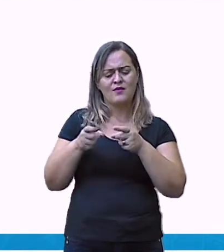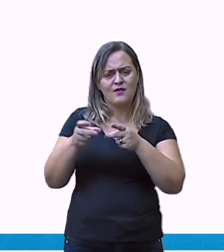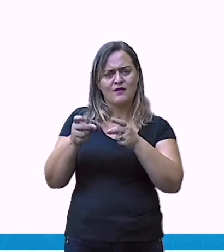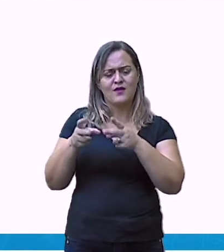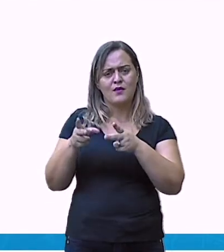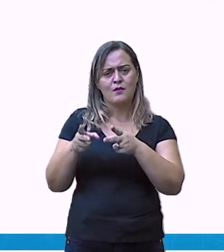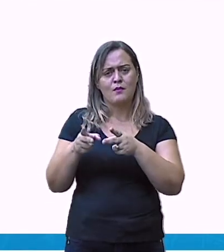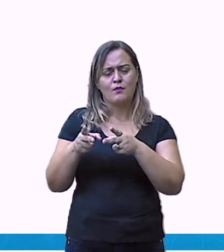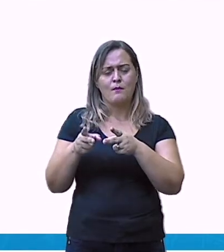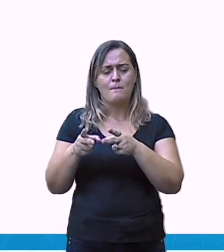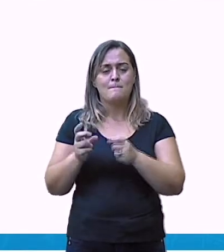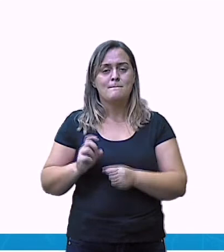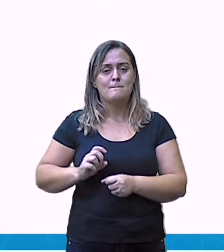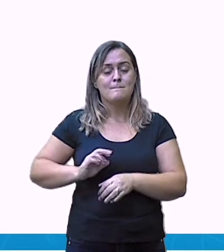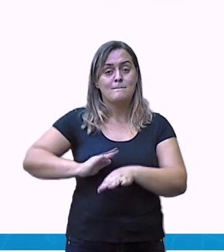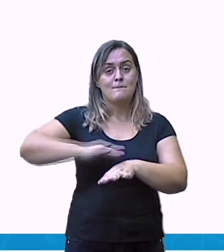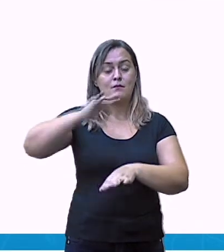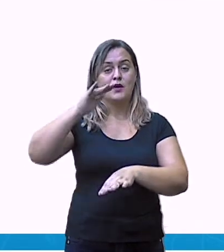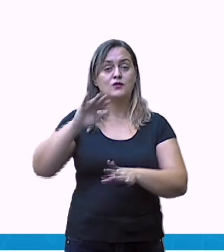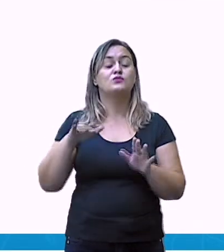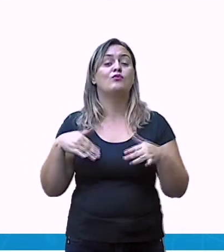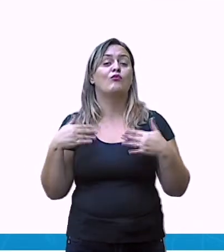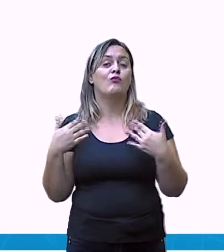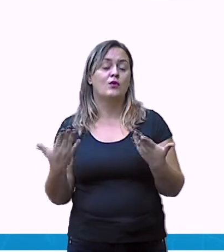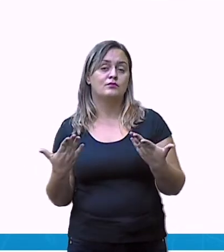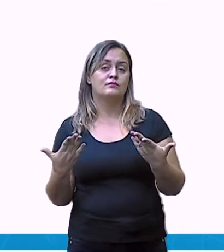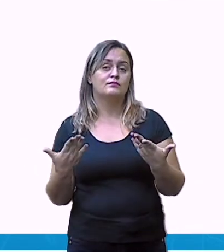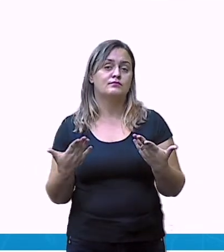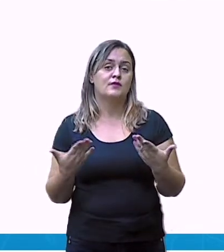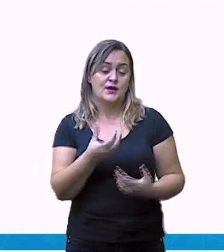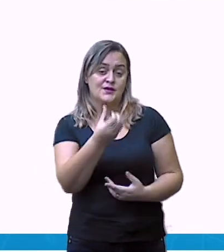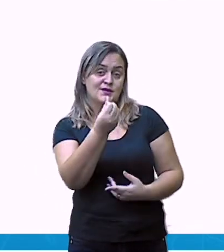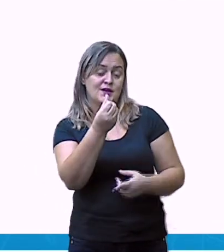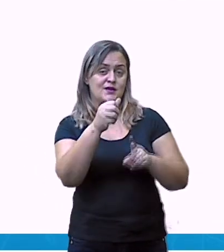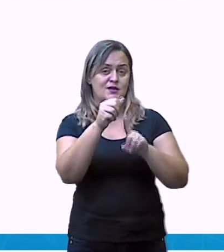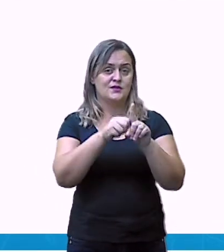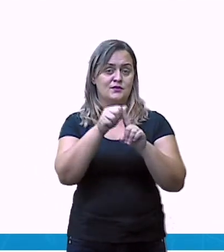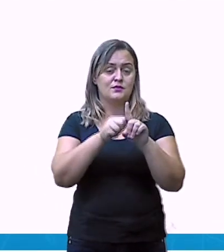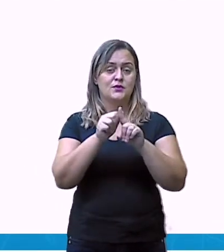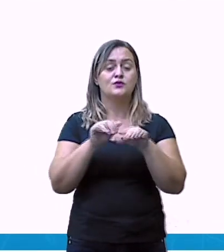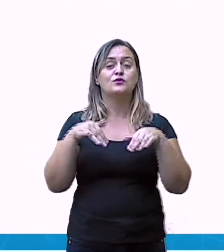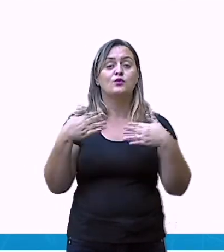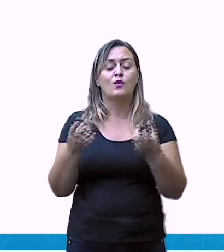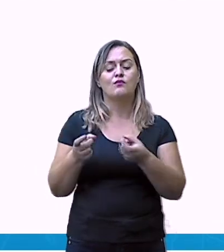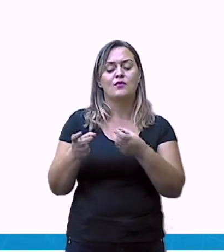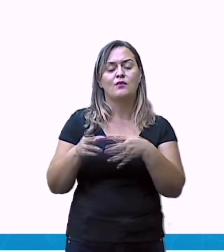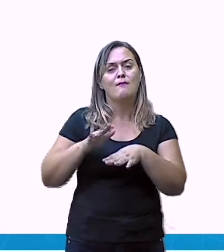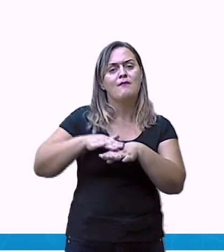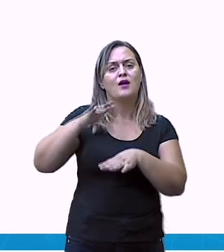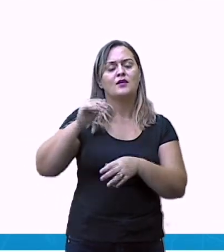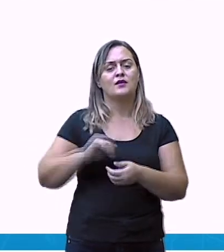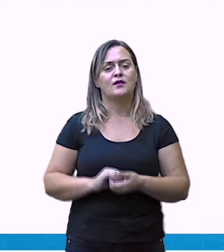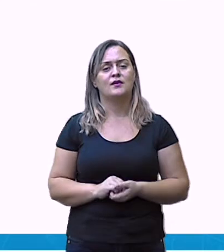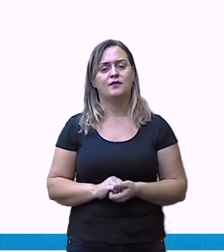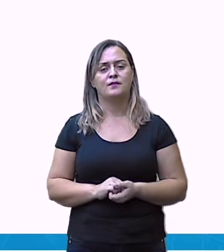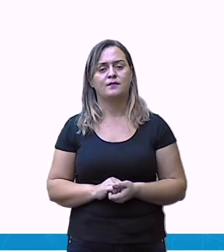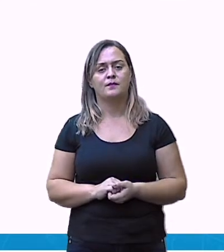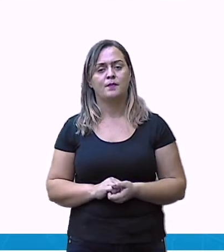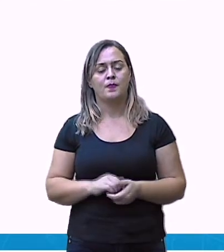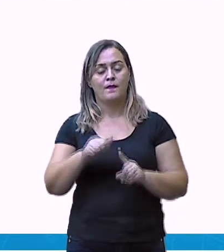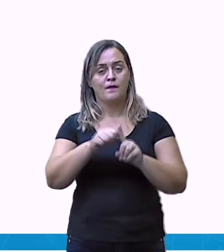ganhei mais. Então, dentre esses meses aqui, aquele que mais faturou foi o mês